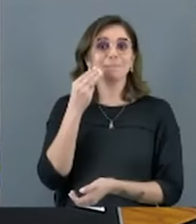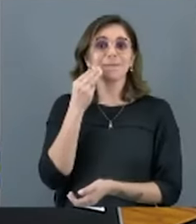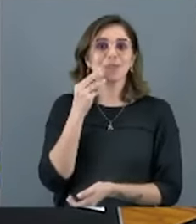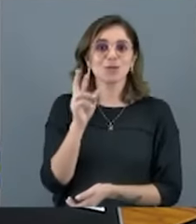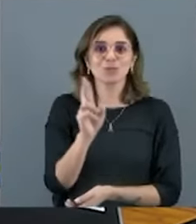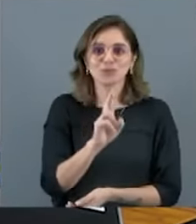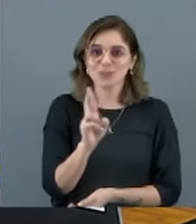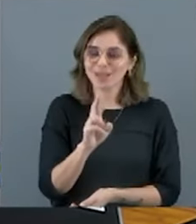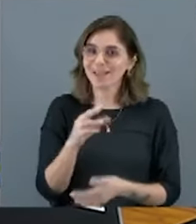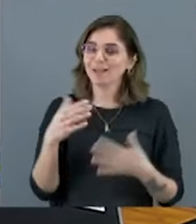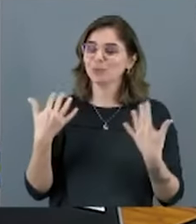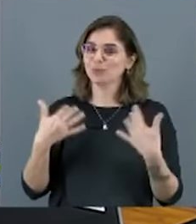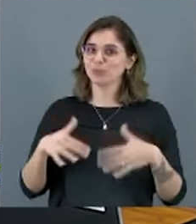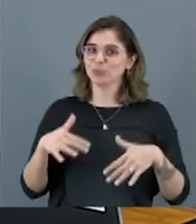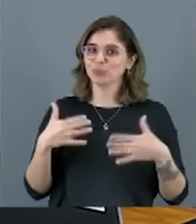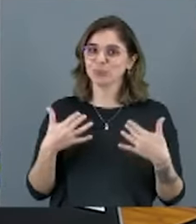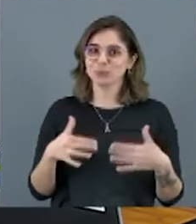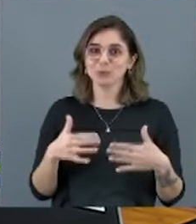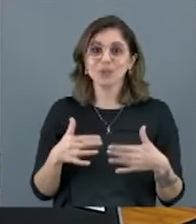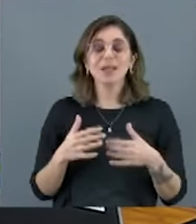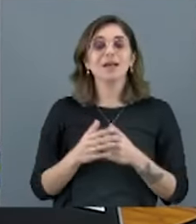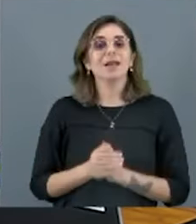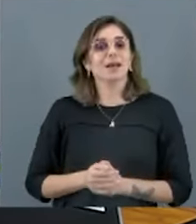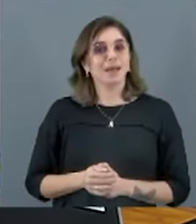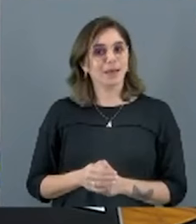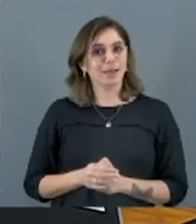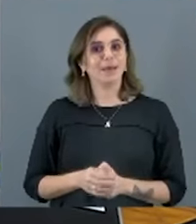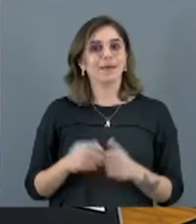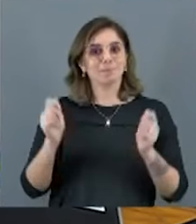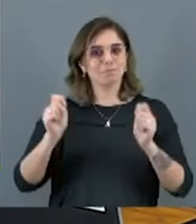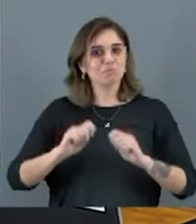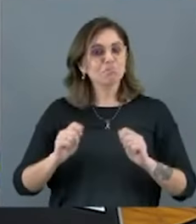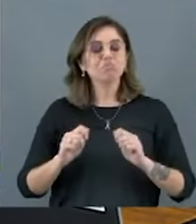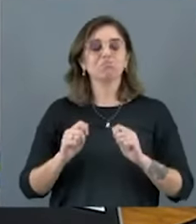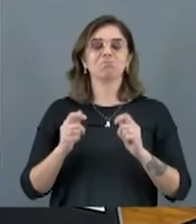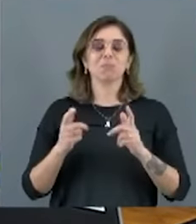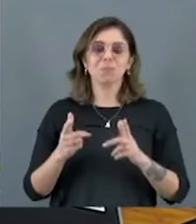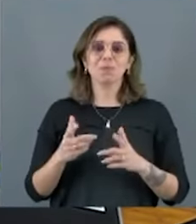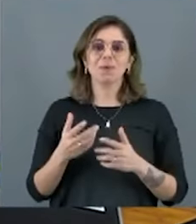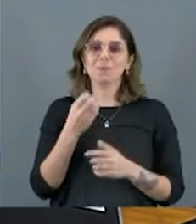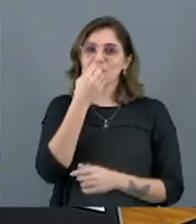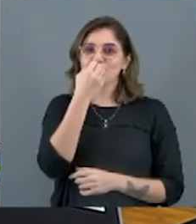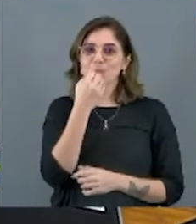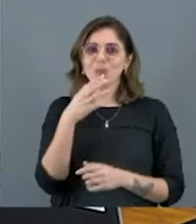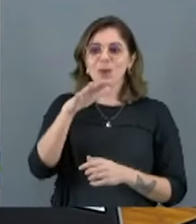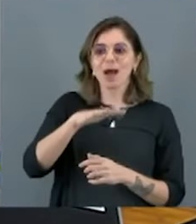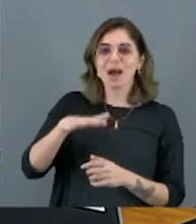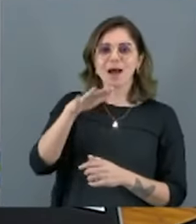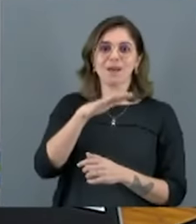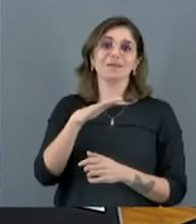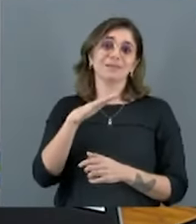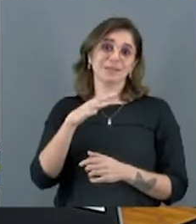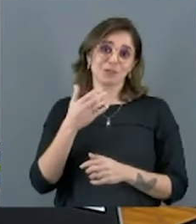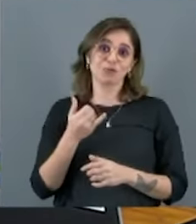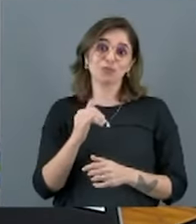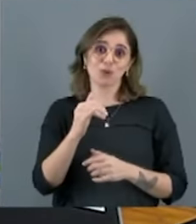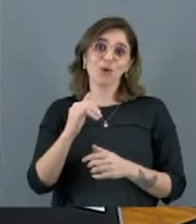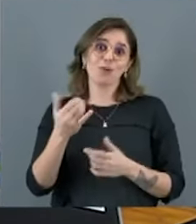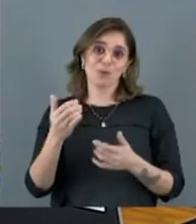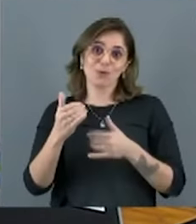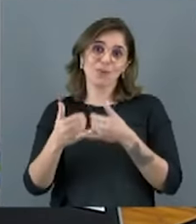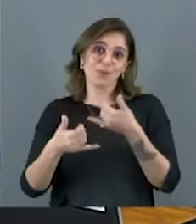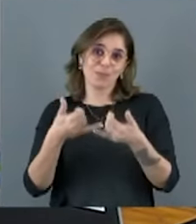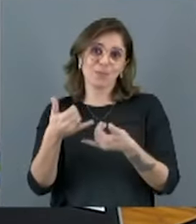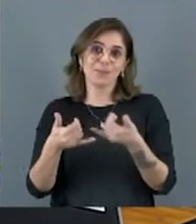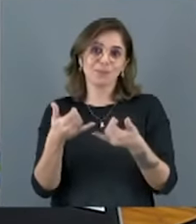do mercado de esportes e de jogos eletrônicos aqui no nosso país. Como foi bem colocado também pela senadora, hoje mundialmente a